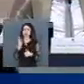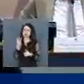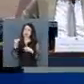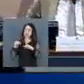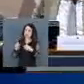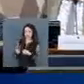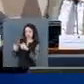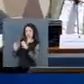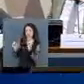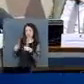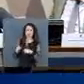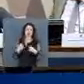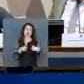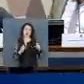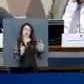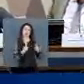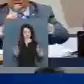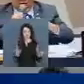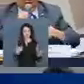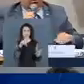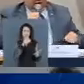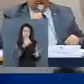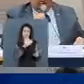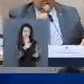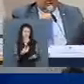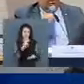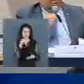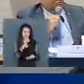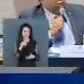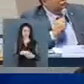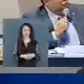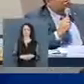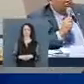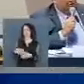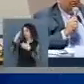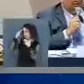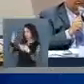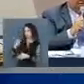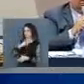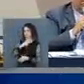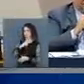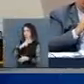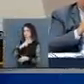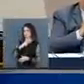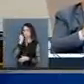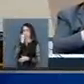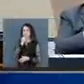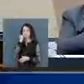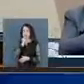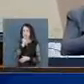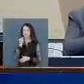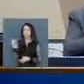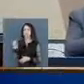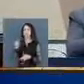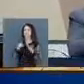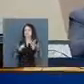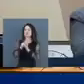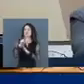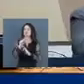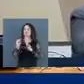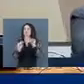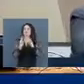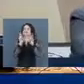Não é necessário, até porque o meu coração não está bem. Agradecer ao senador Cajuru, nosso líder, que fez uma pergunta muito importante sobre o